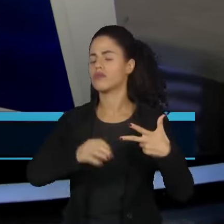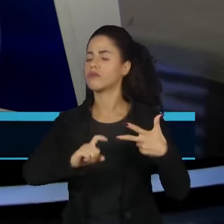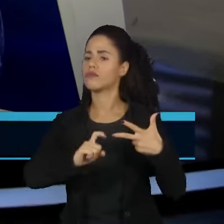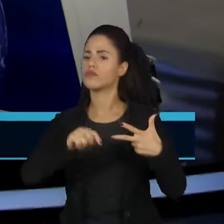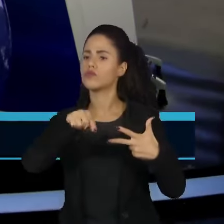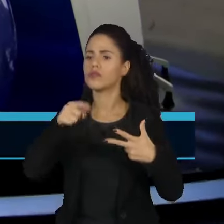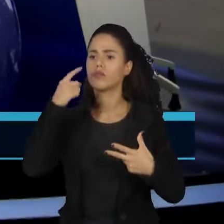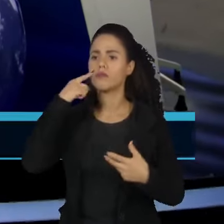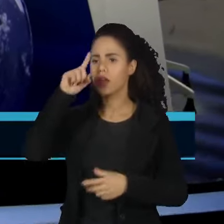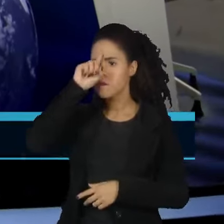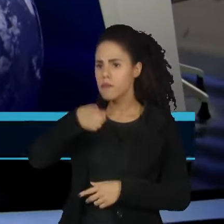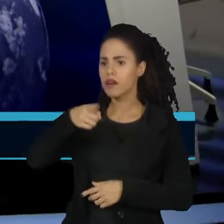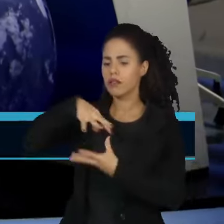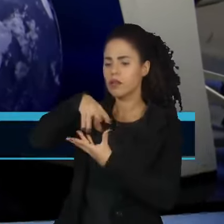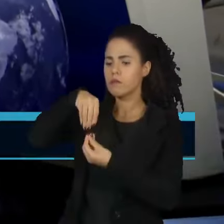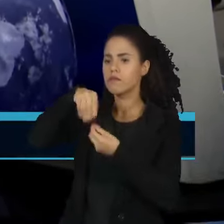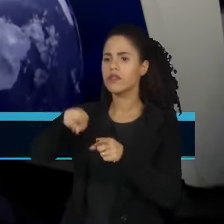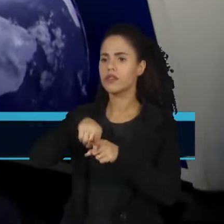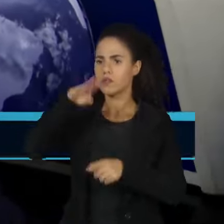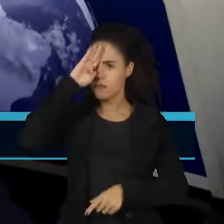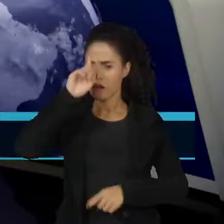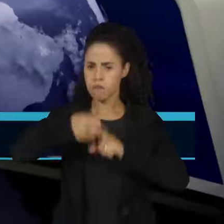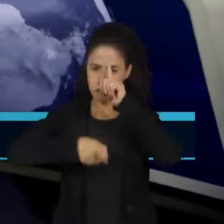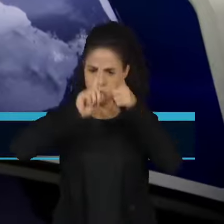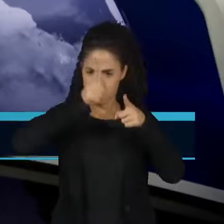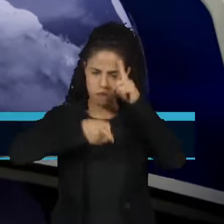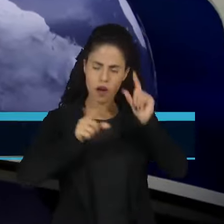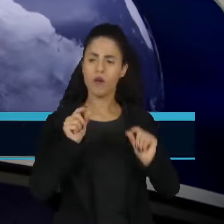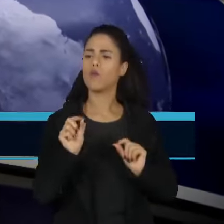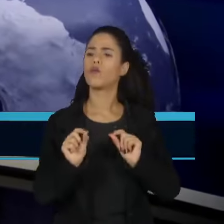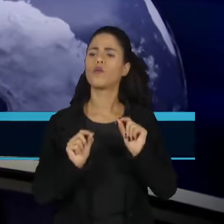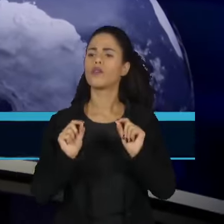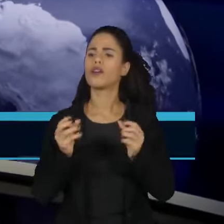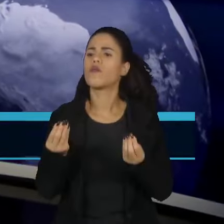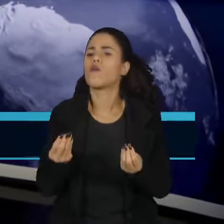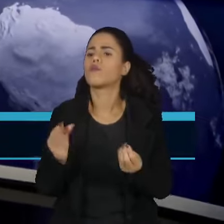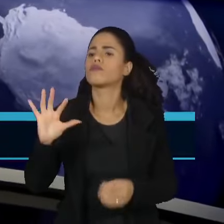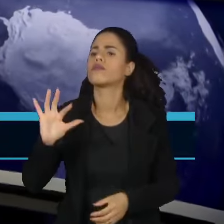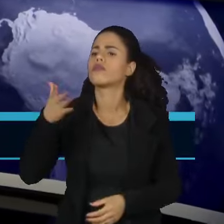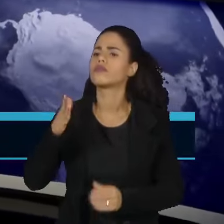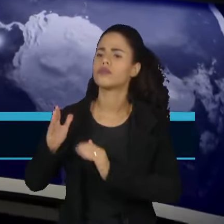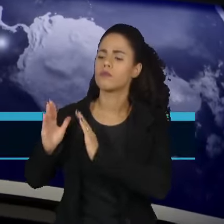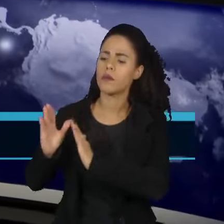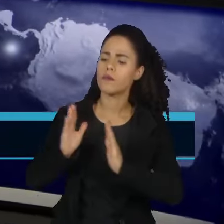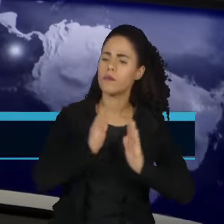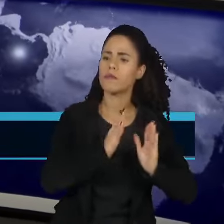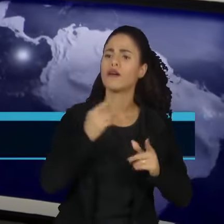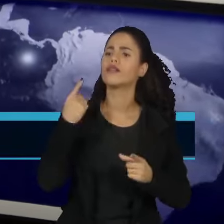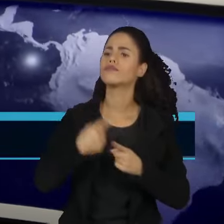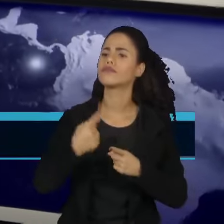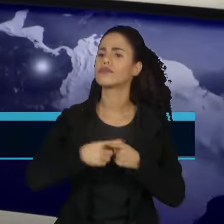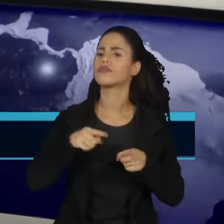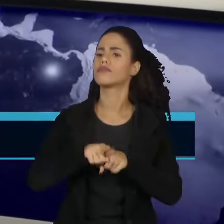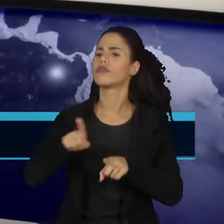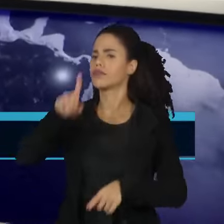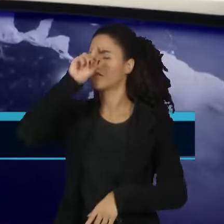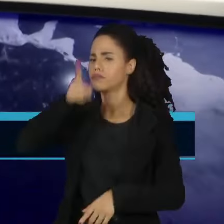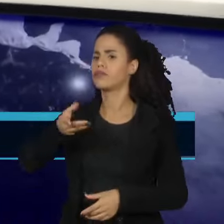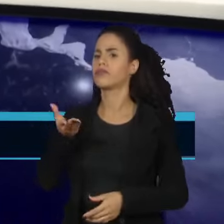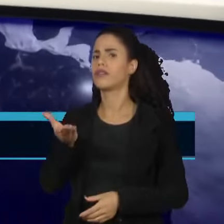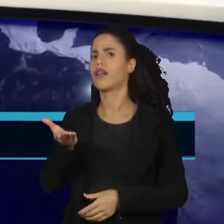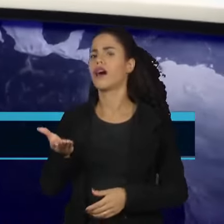a mídia, as forças armadas. Como é que aconteceu esse processo? E a gente fica se perguntando por que esses regimes autoritários